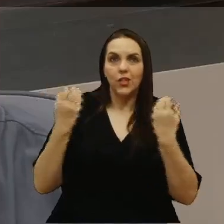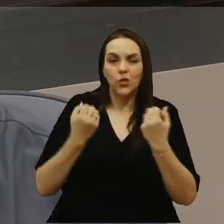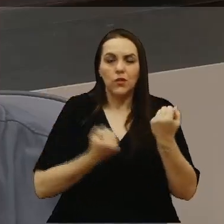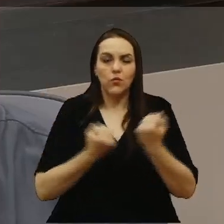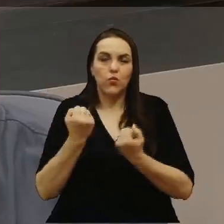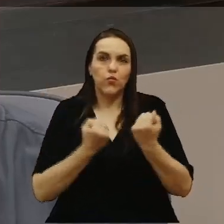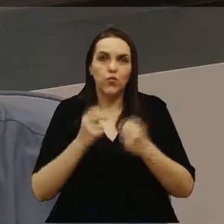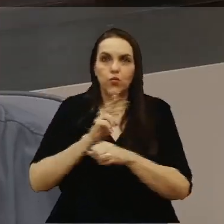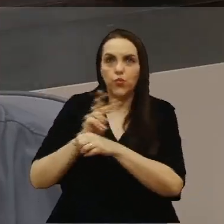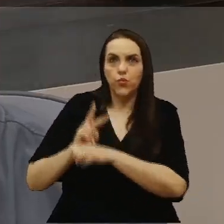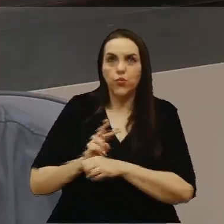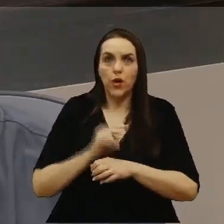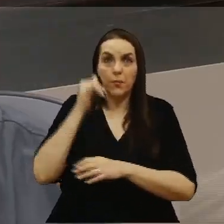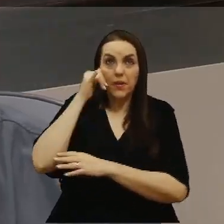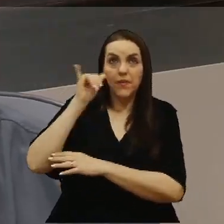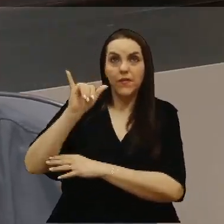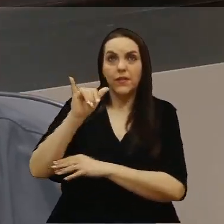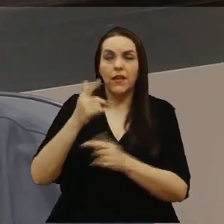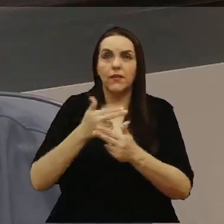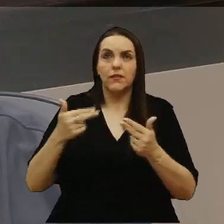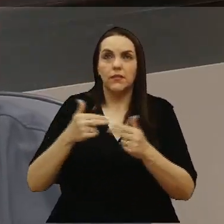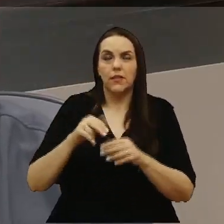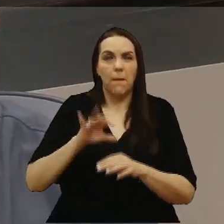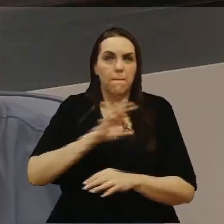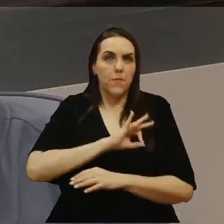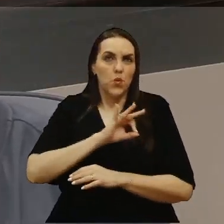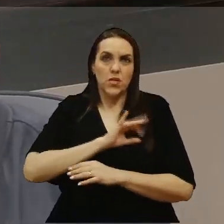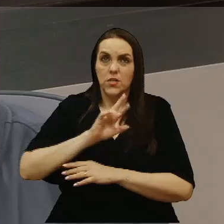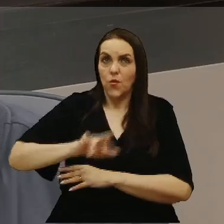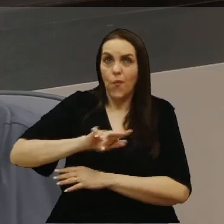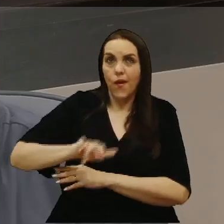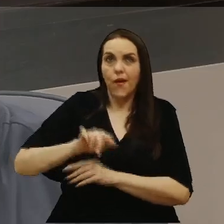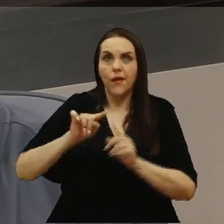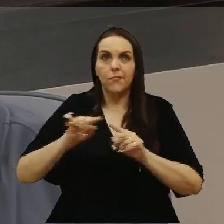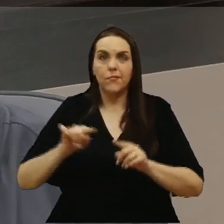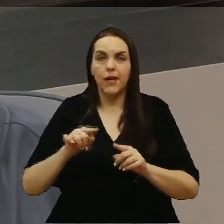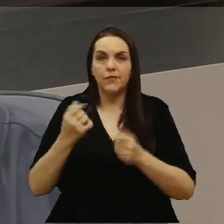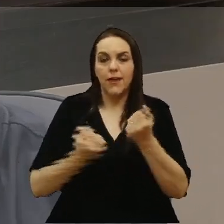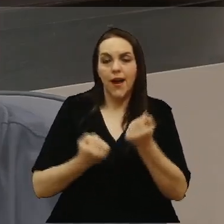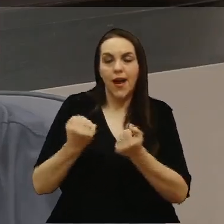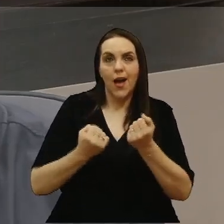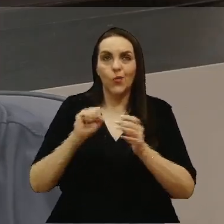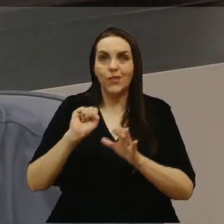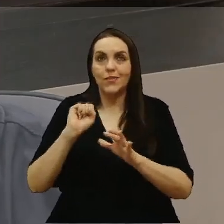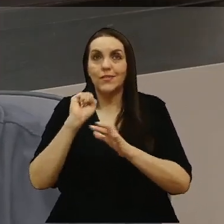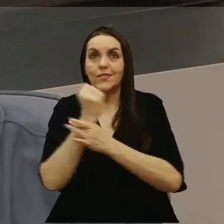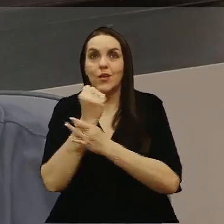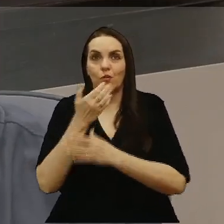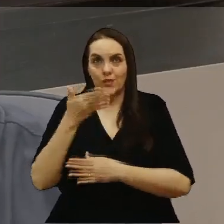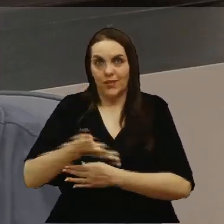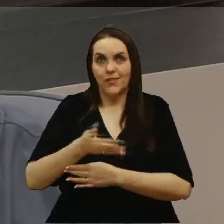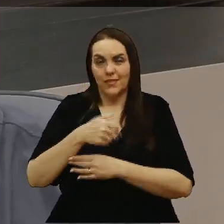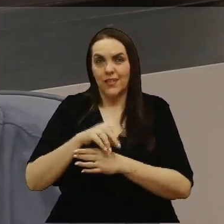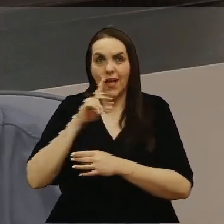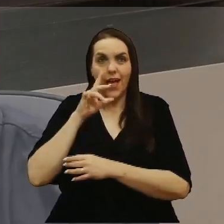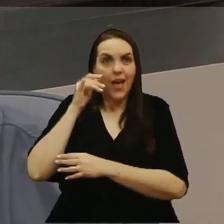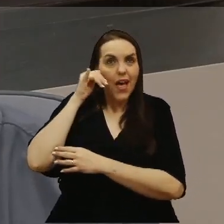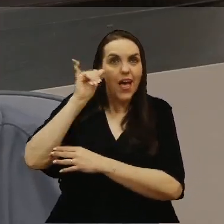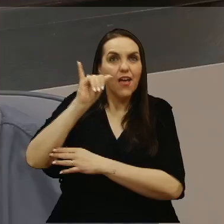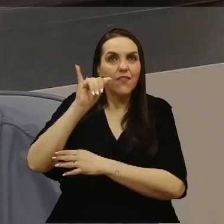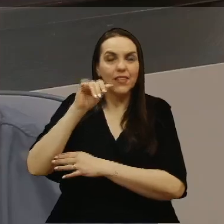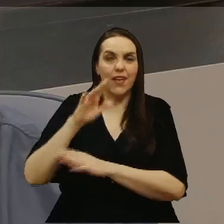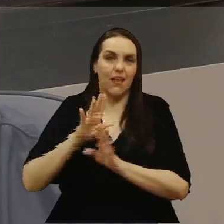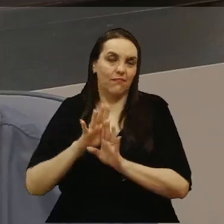ostensivo, preventivo, que por mais que não é polícia, né, mas a viatura ali, o carro da segurança acaba